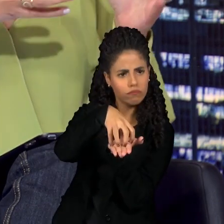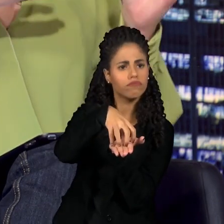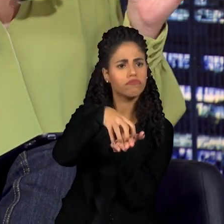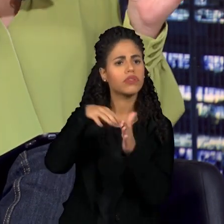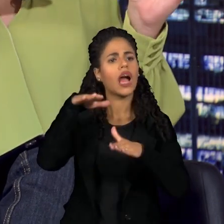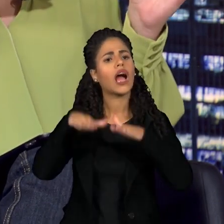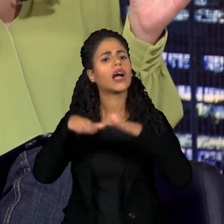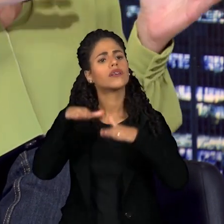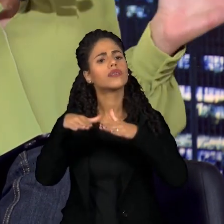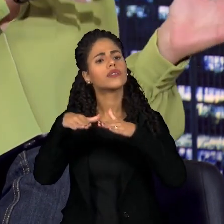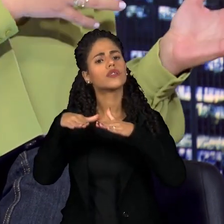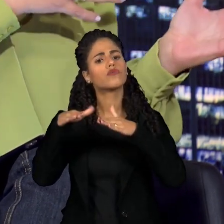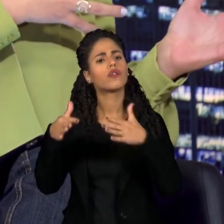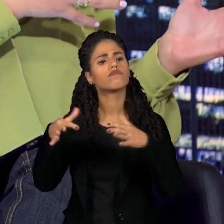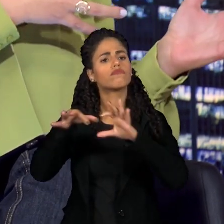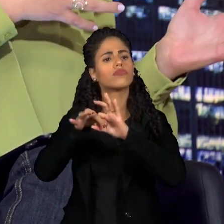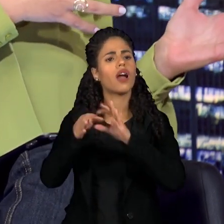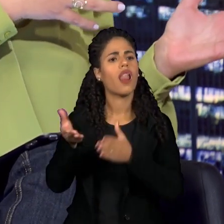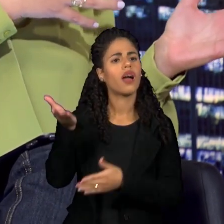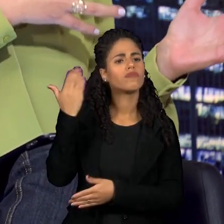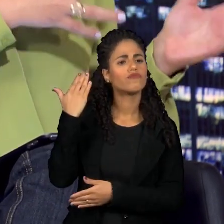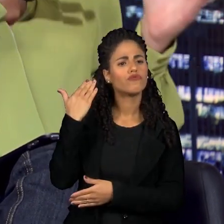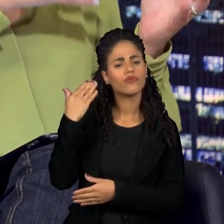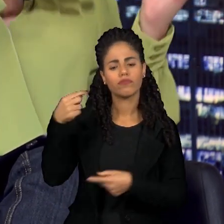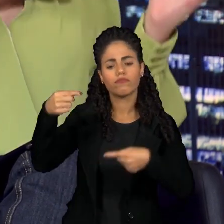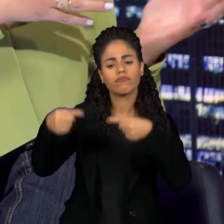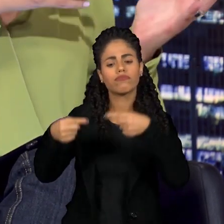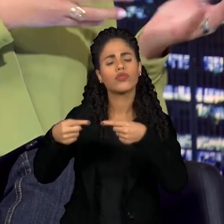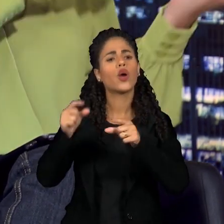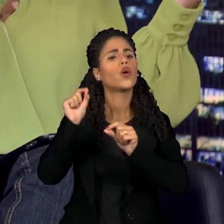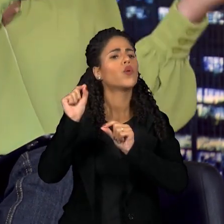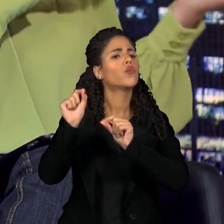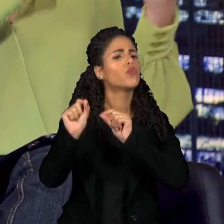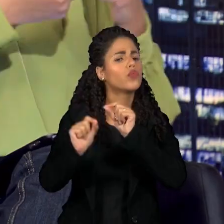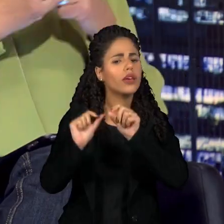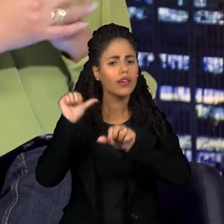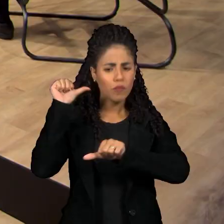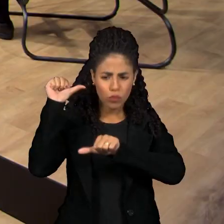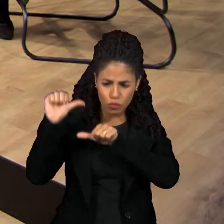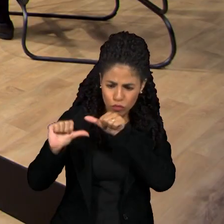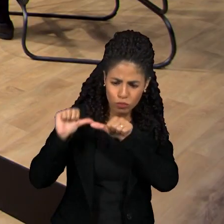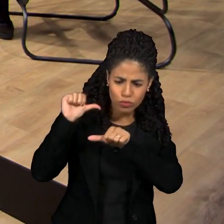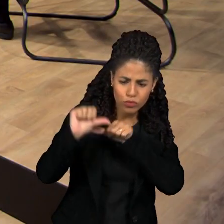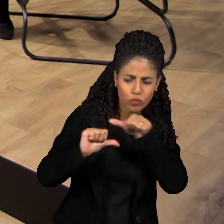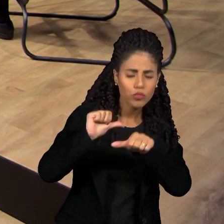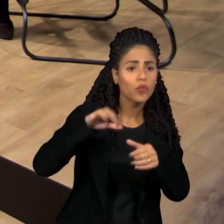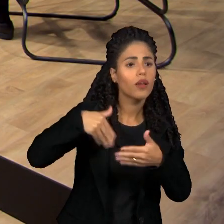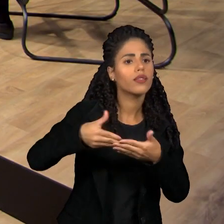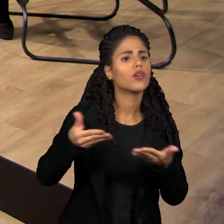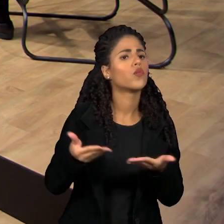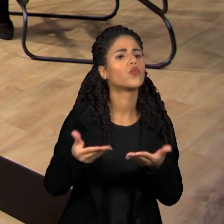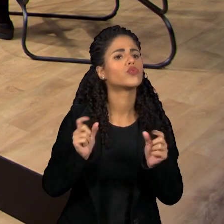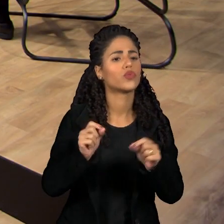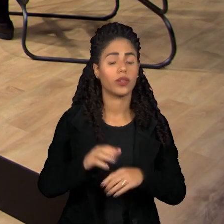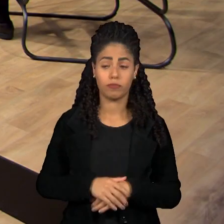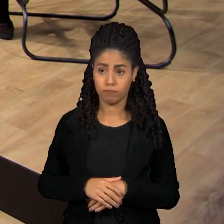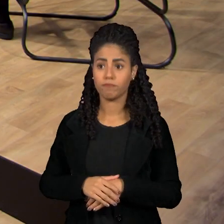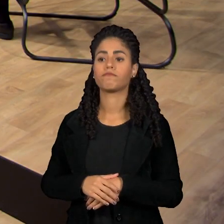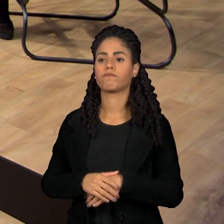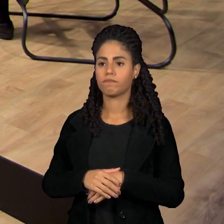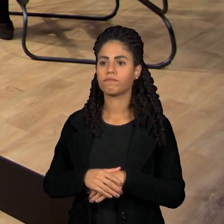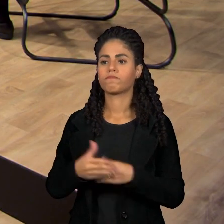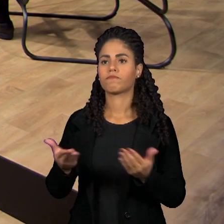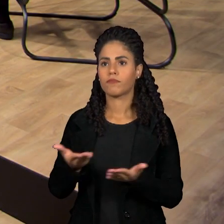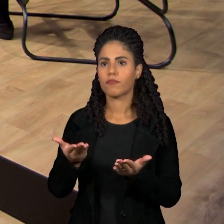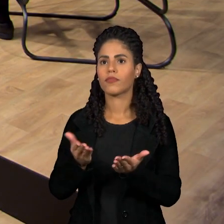associado à velha política, não é? O que mudou de lá para cá? primeiramente, o Congresso Nacional é o corte